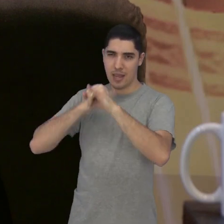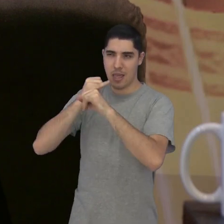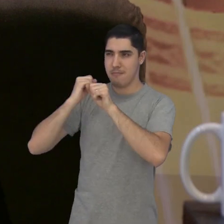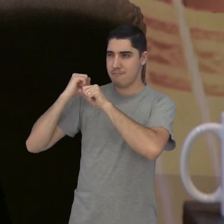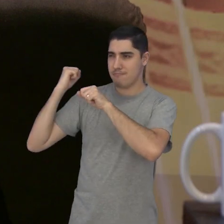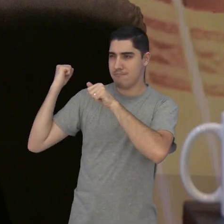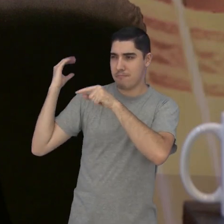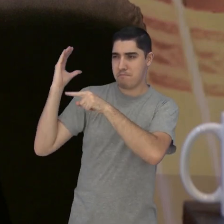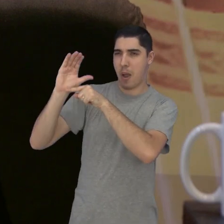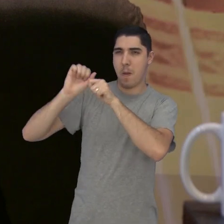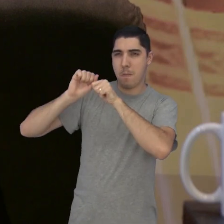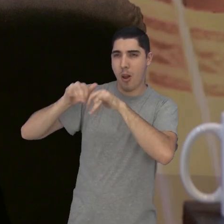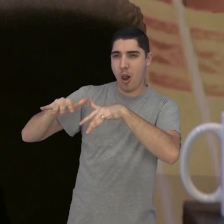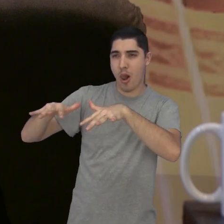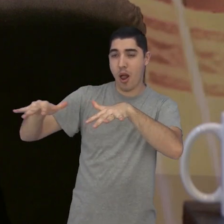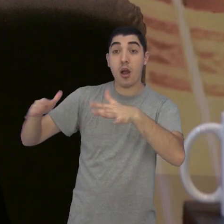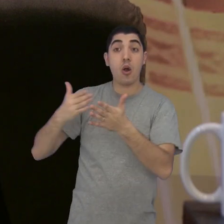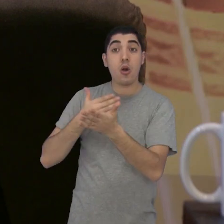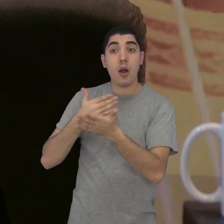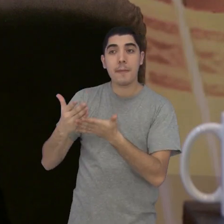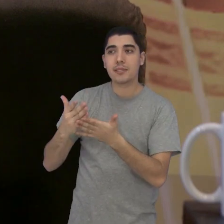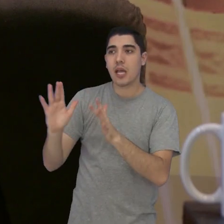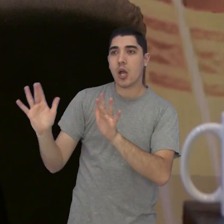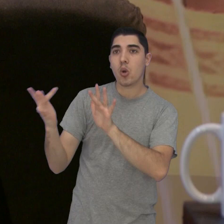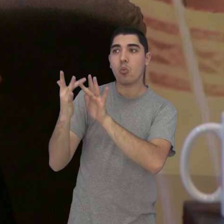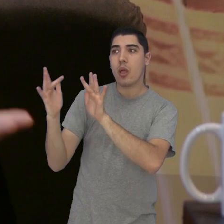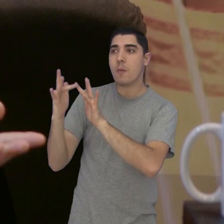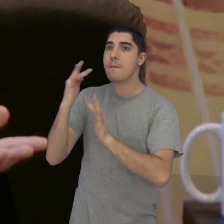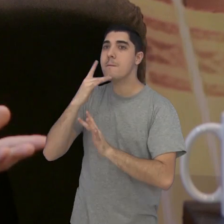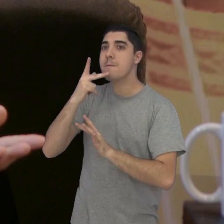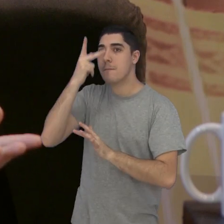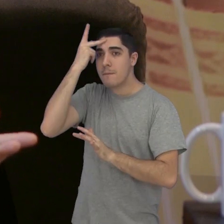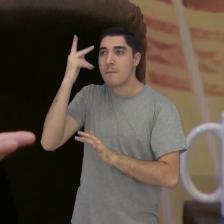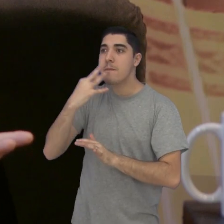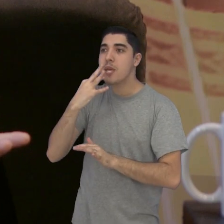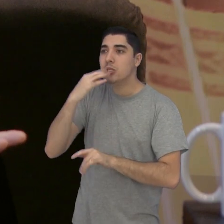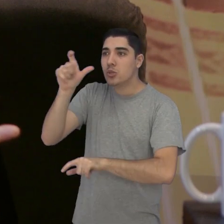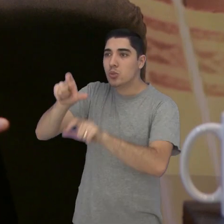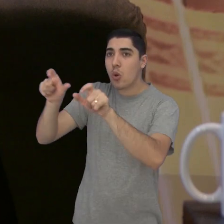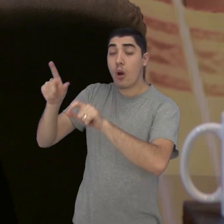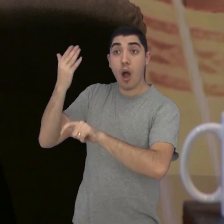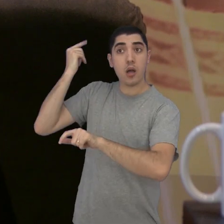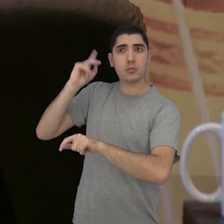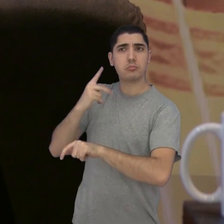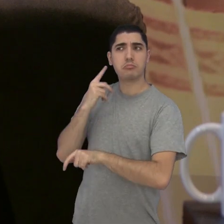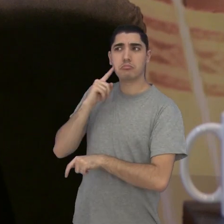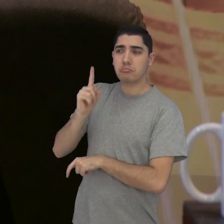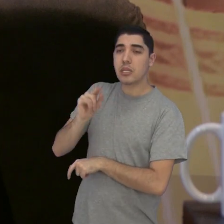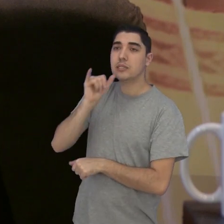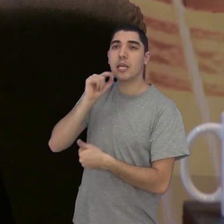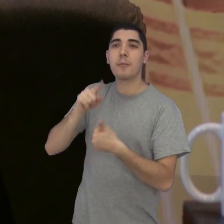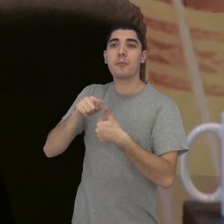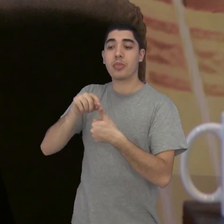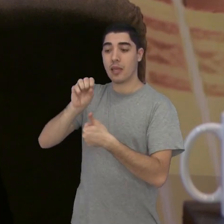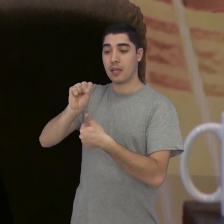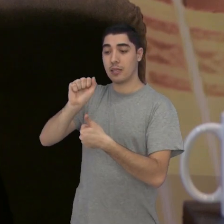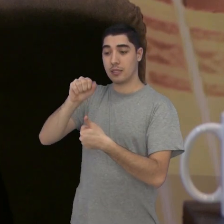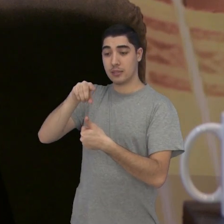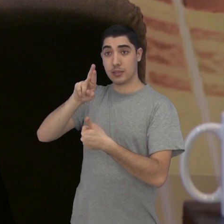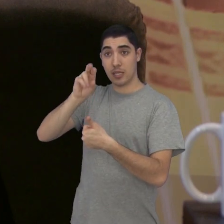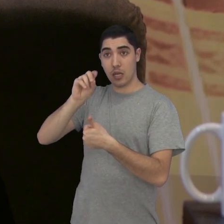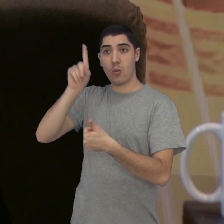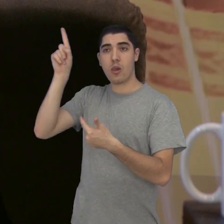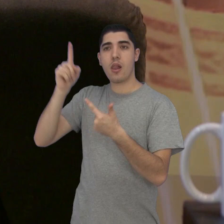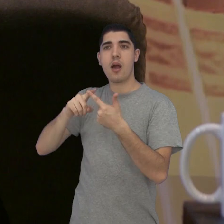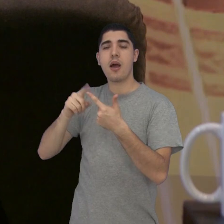da internet, a gente está conhecendo essas pessoas que a gente não tinha contato antes, né? Então tem muita gente, eu falei do Sandro,